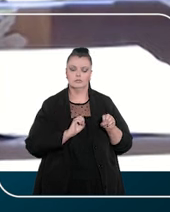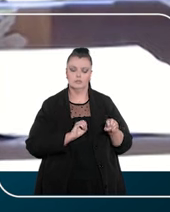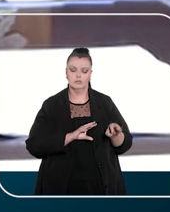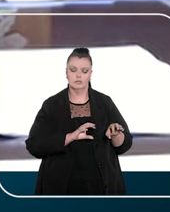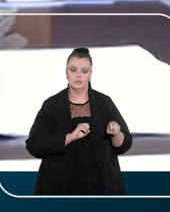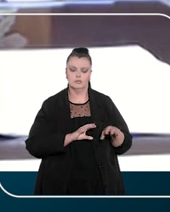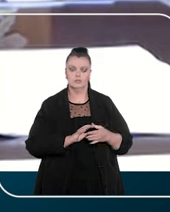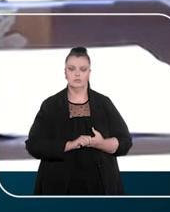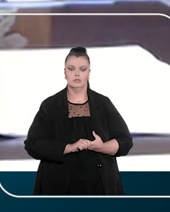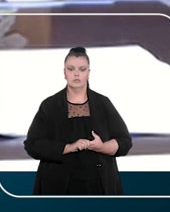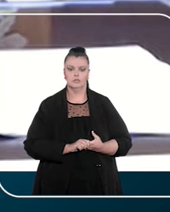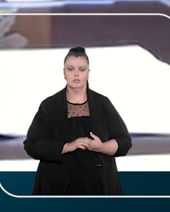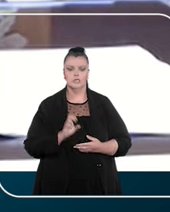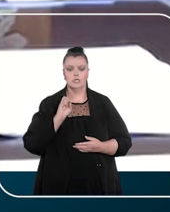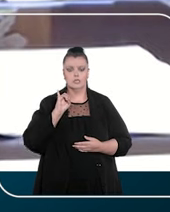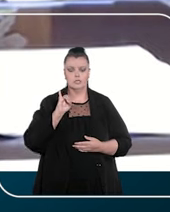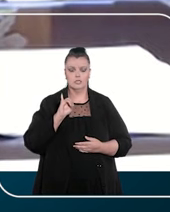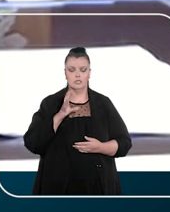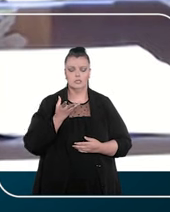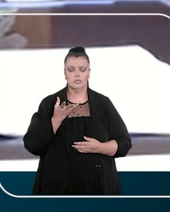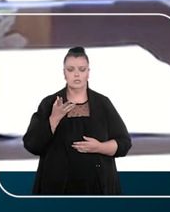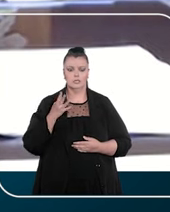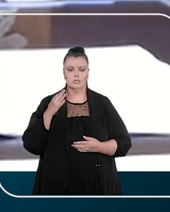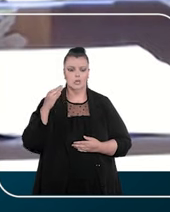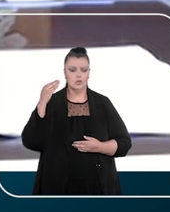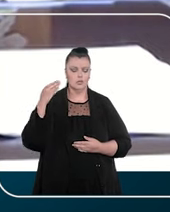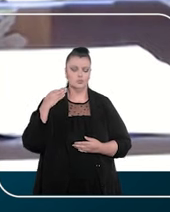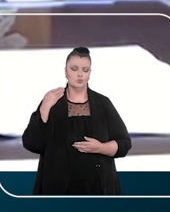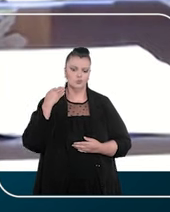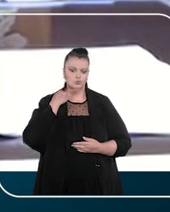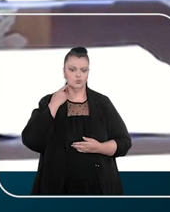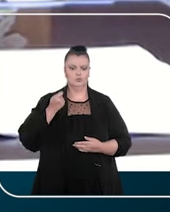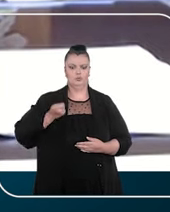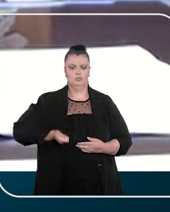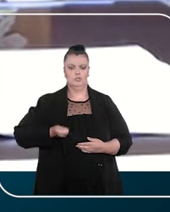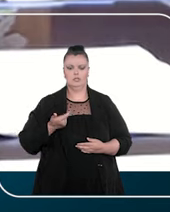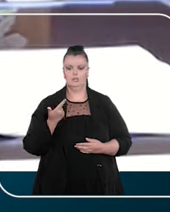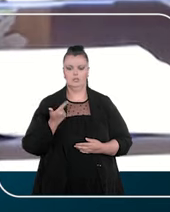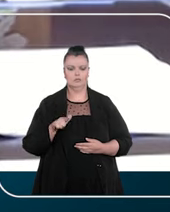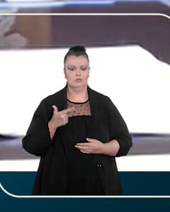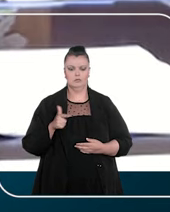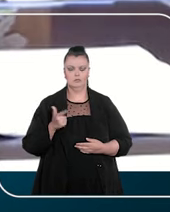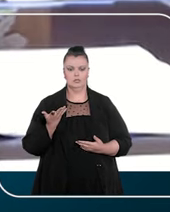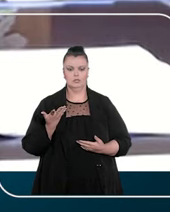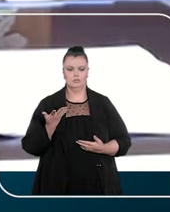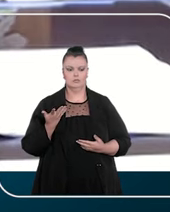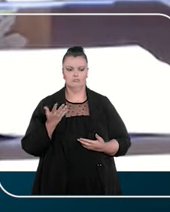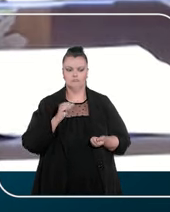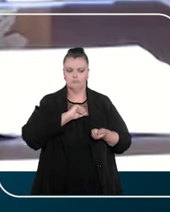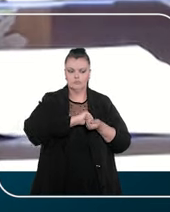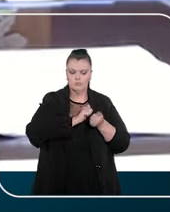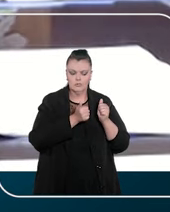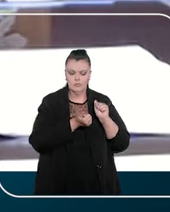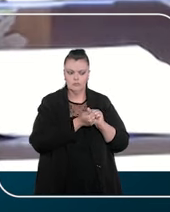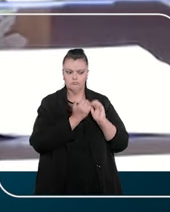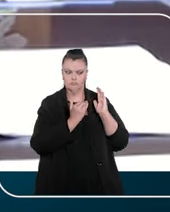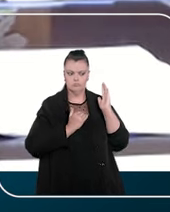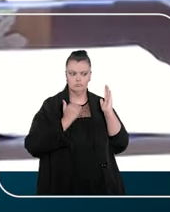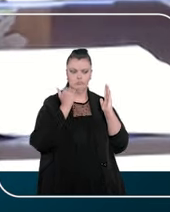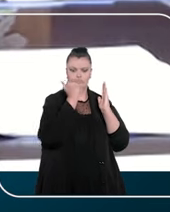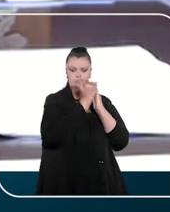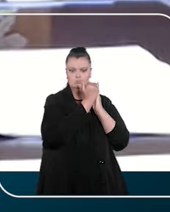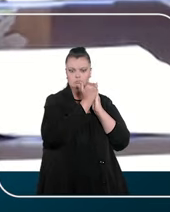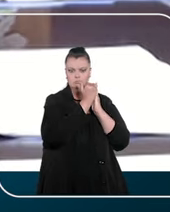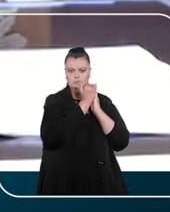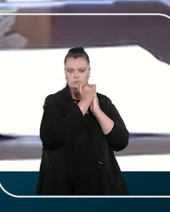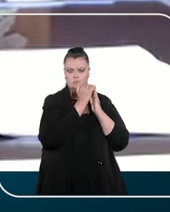se o juiz não estiver contente, não se adaptar a essa posição majoritária do